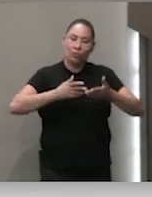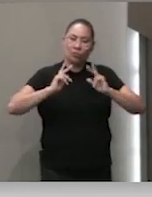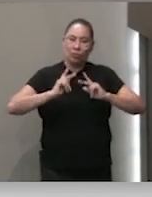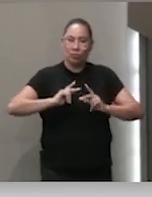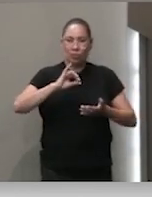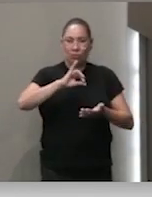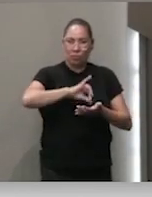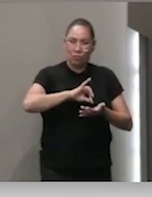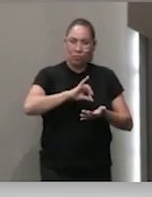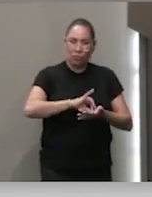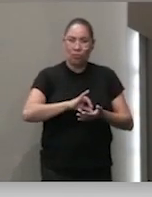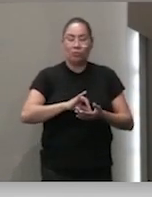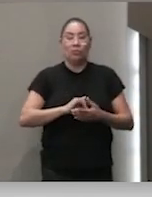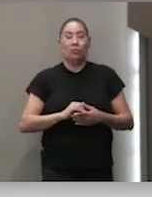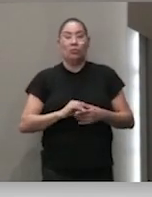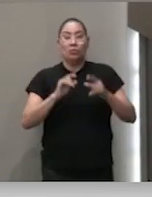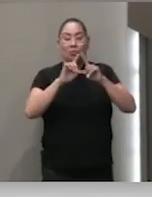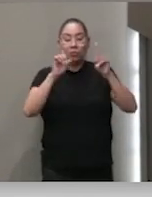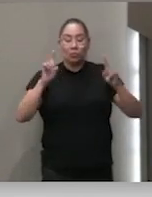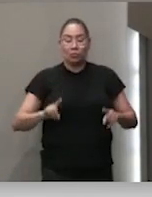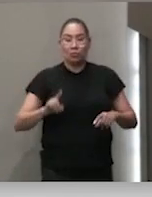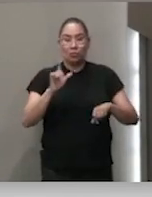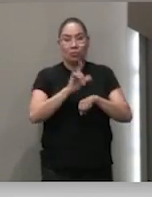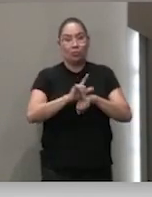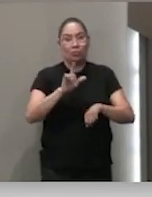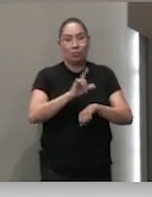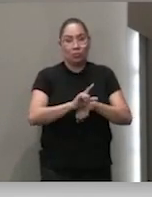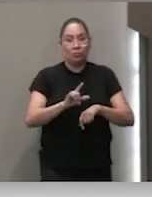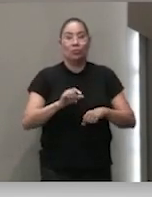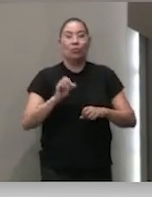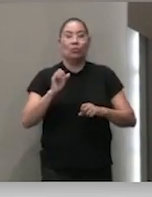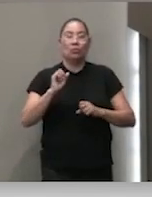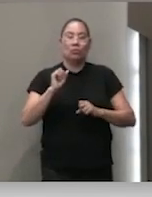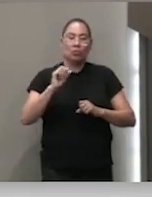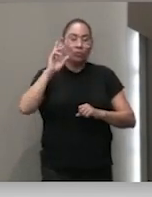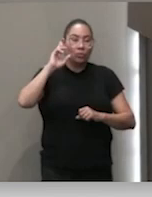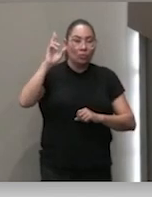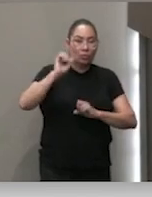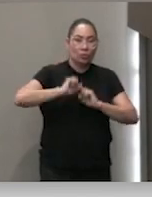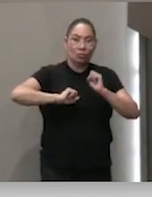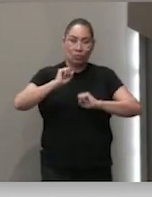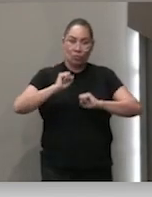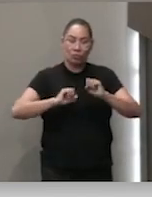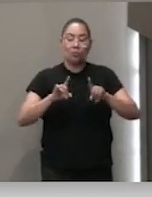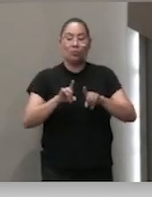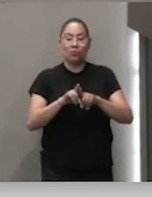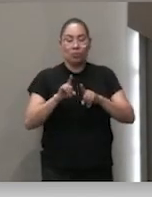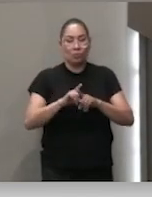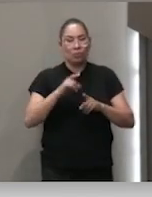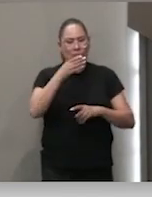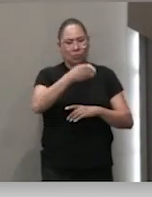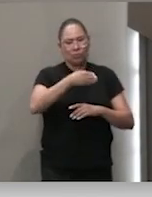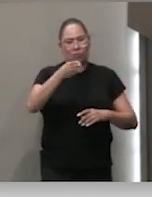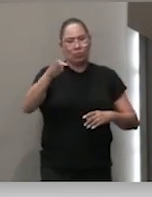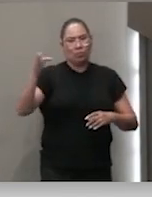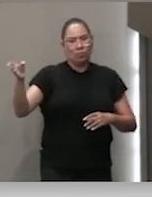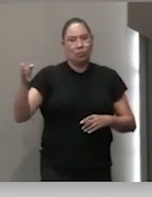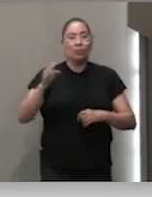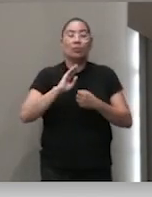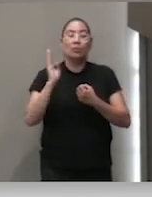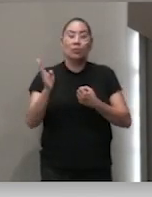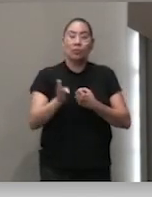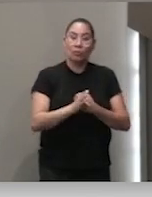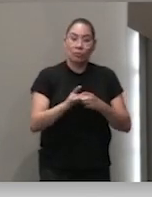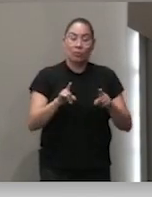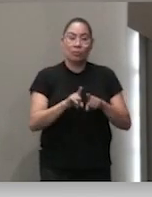centro, funcionários de lojas, empresários, enfim, a gente também anda e caminha bastante pelos nossos bairros da